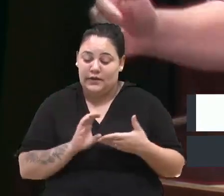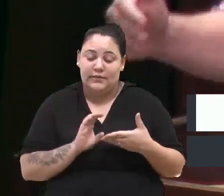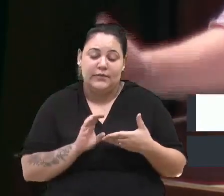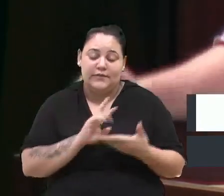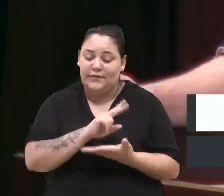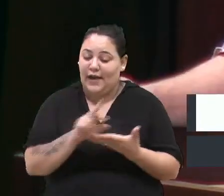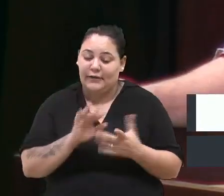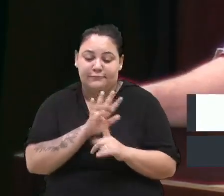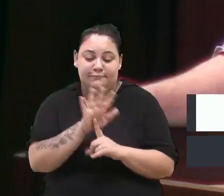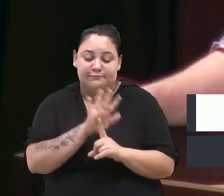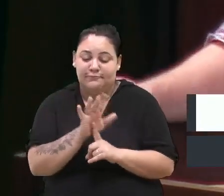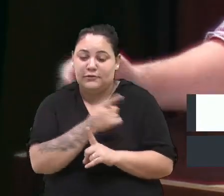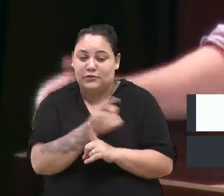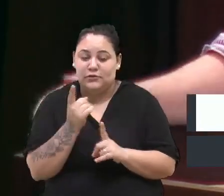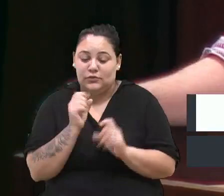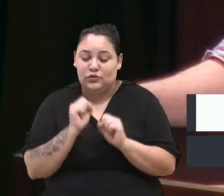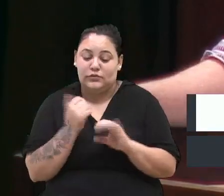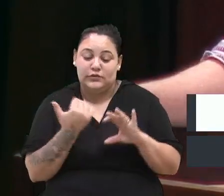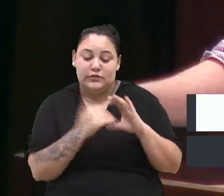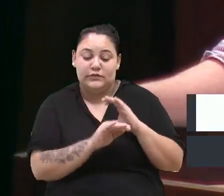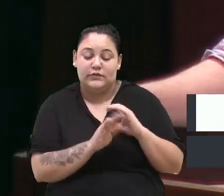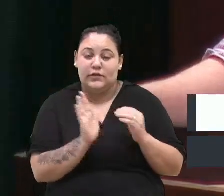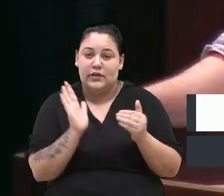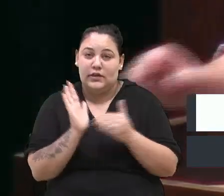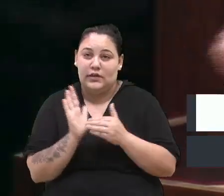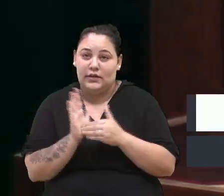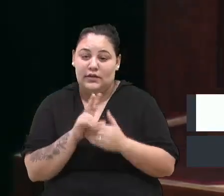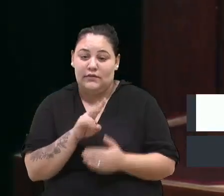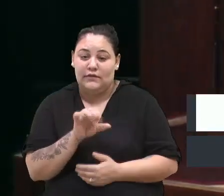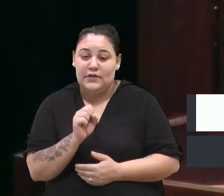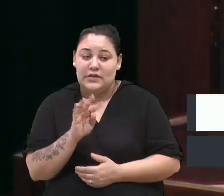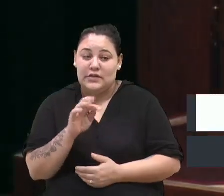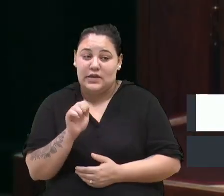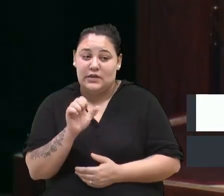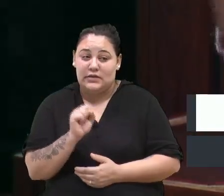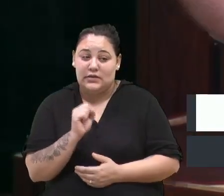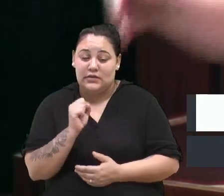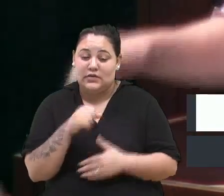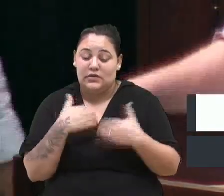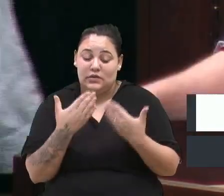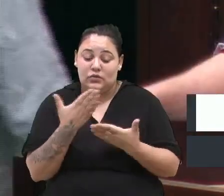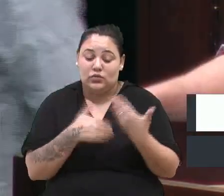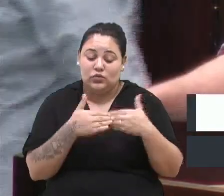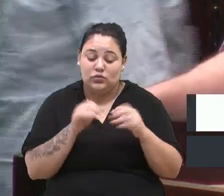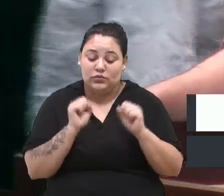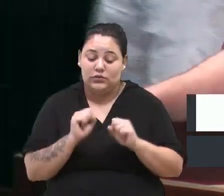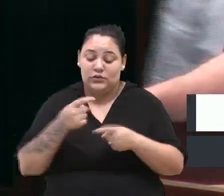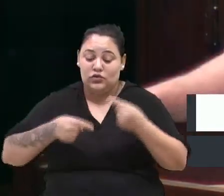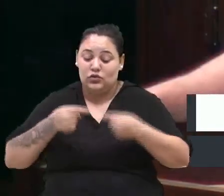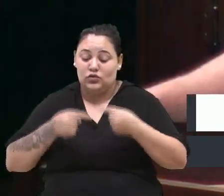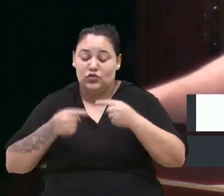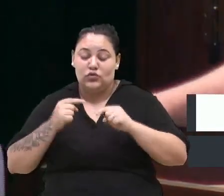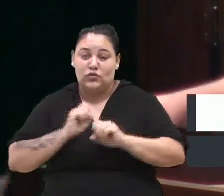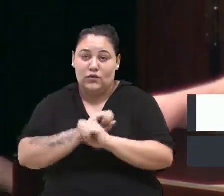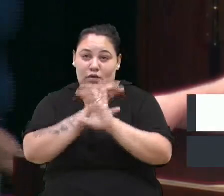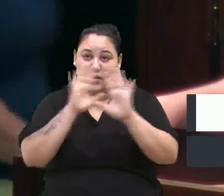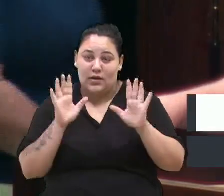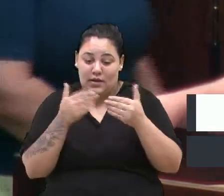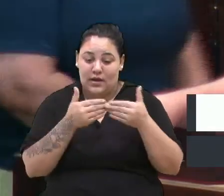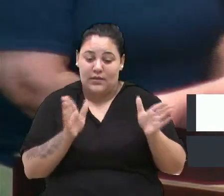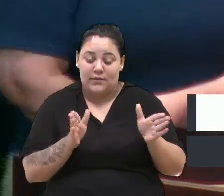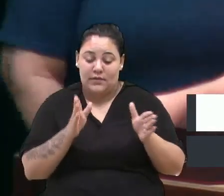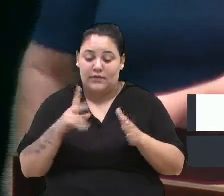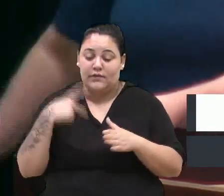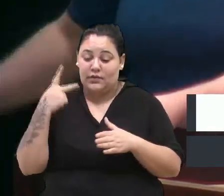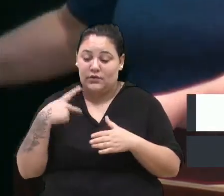gente pode encaminhar, até mesmo vistas. Então, tudo isso deve ser debatido amplamente com os colegas